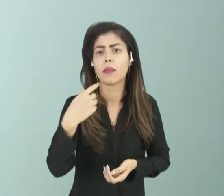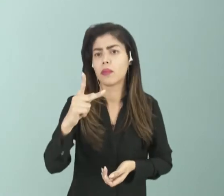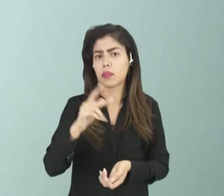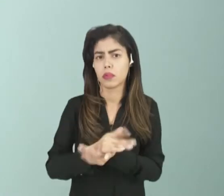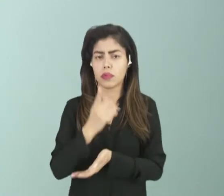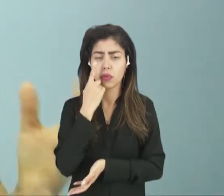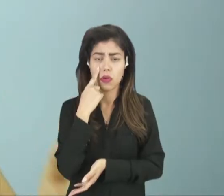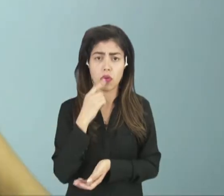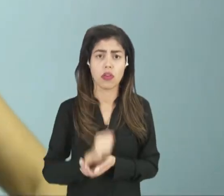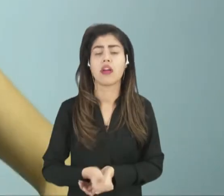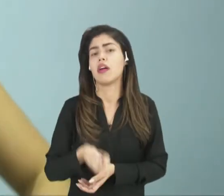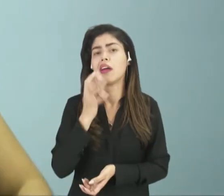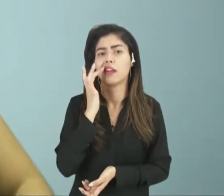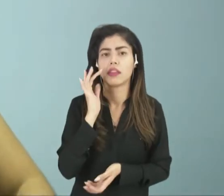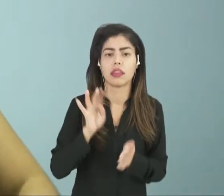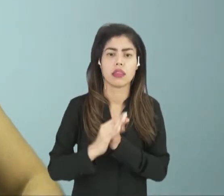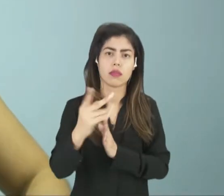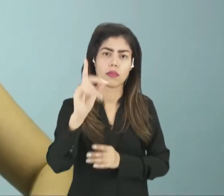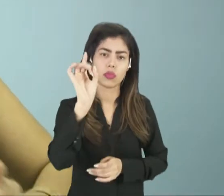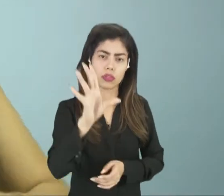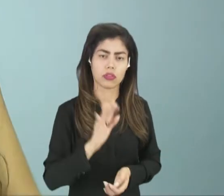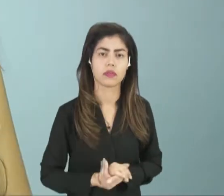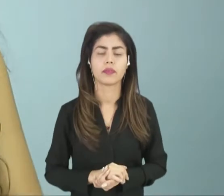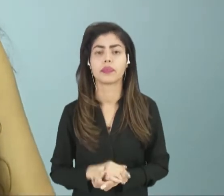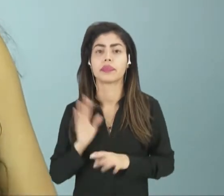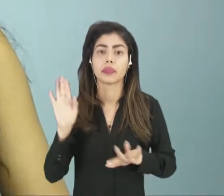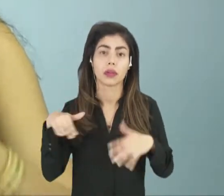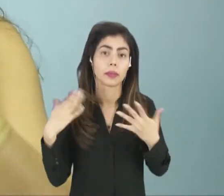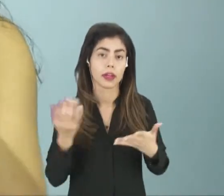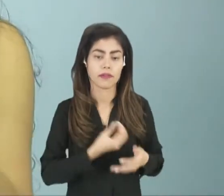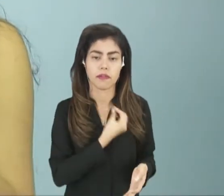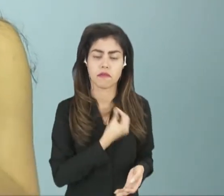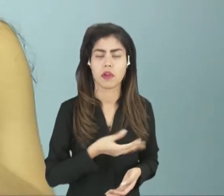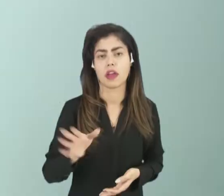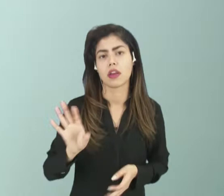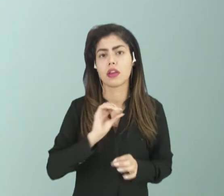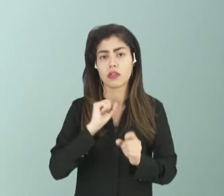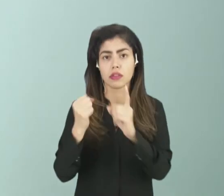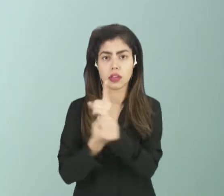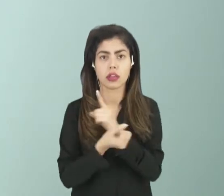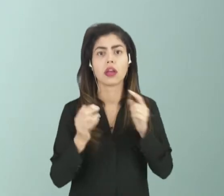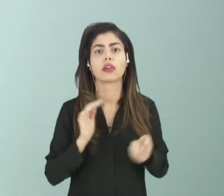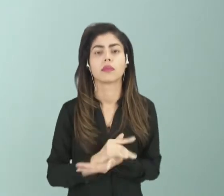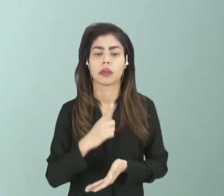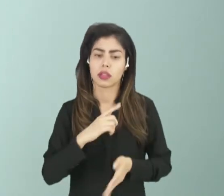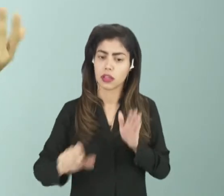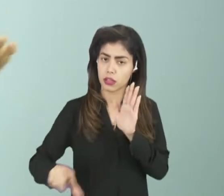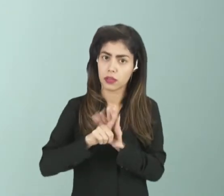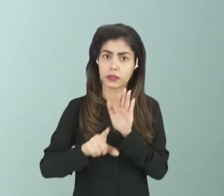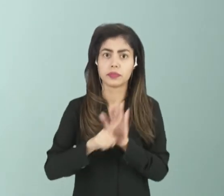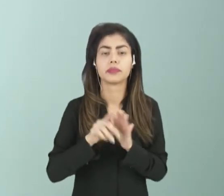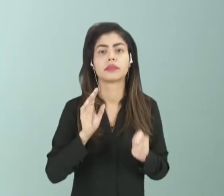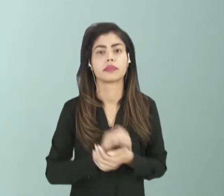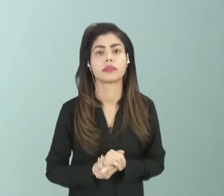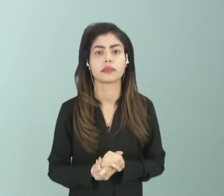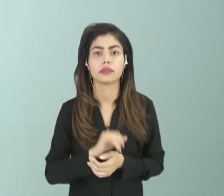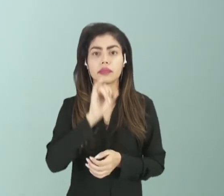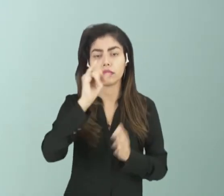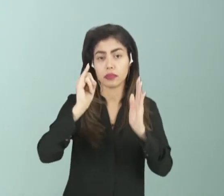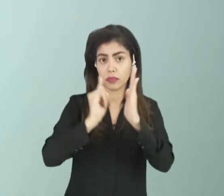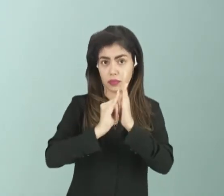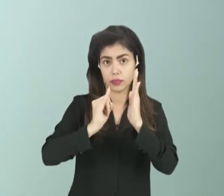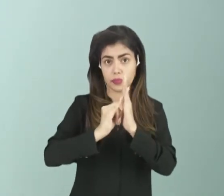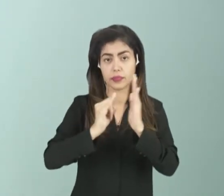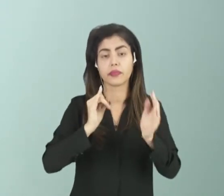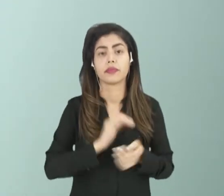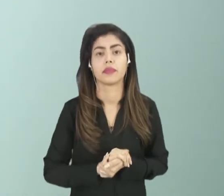nós renunciamos ao nosso poder individual para viver na sociedade, para que as leis, as instituições possam mediar